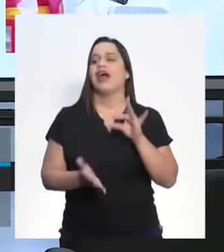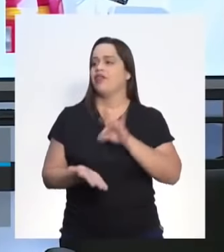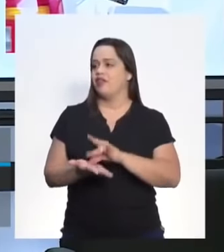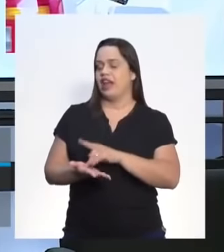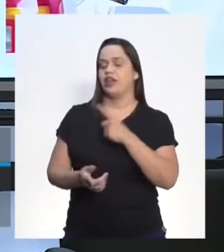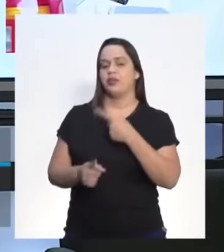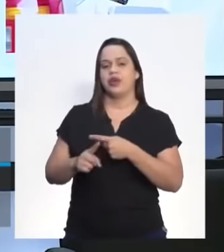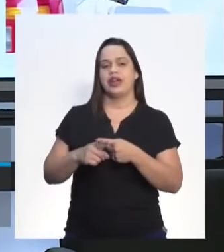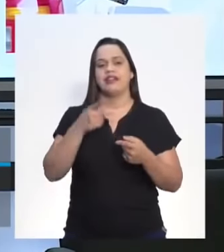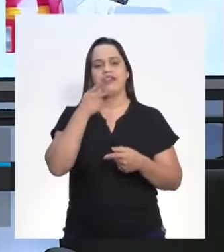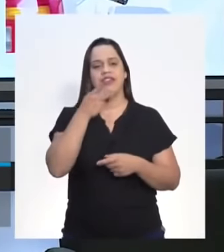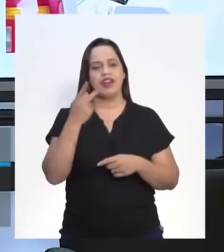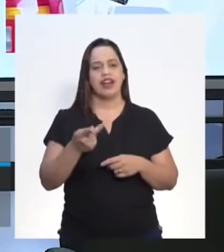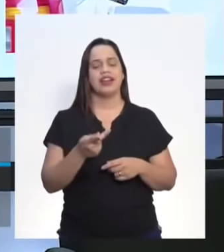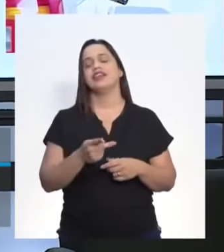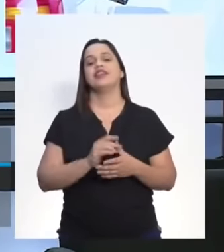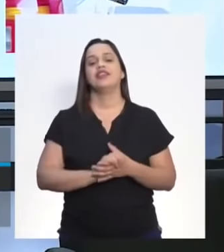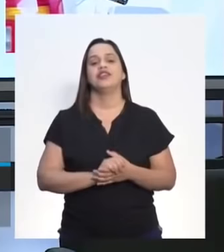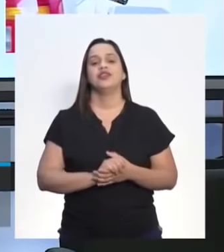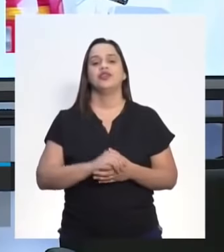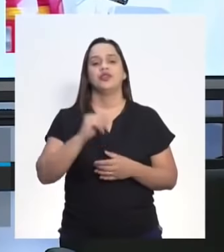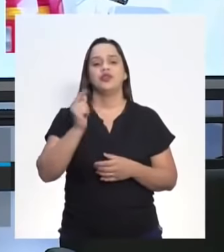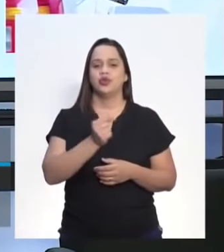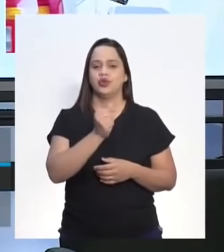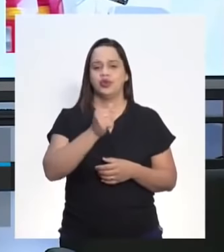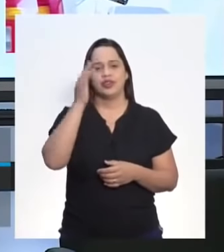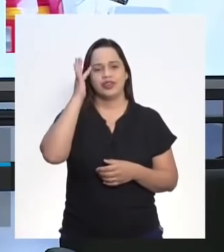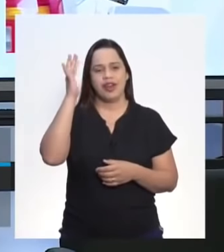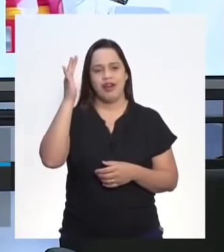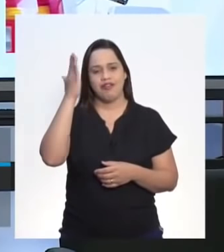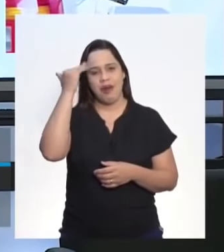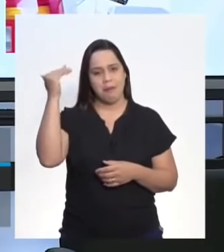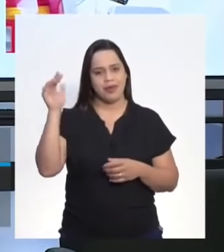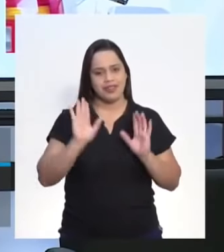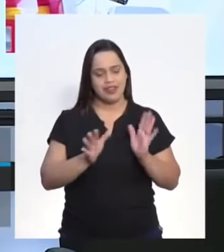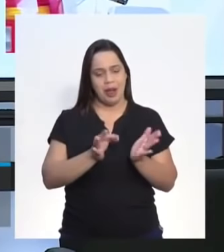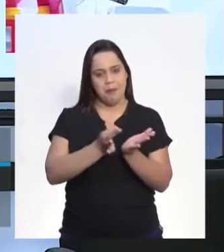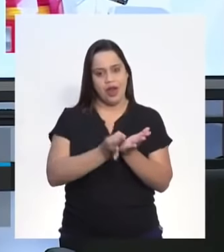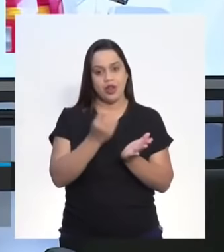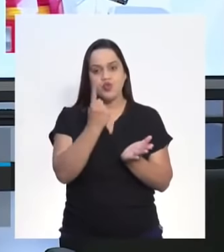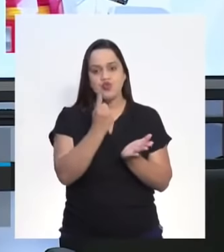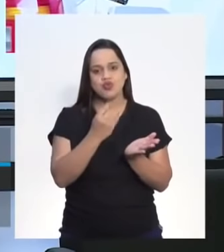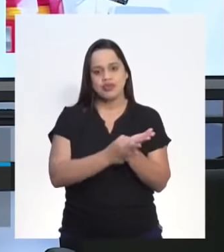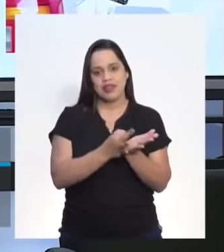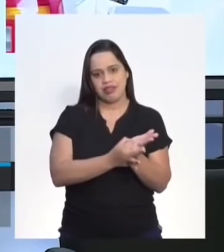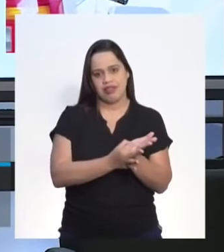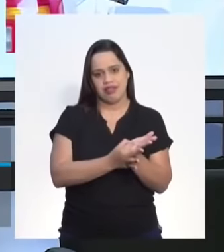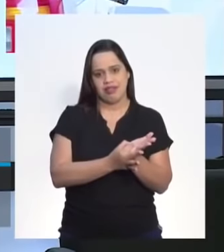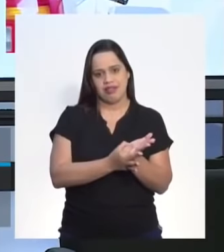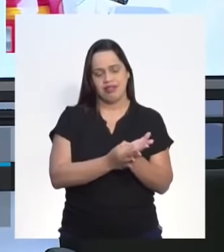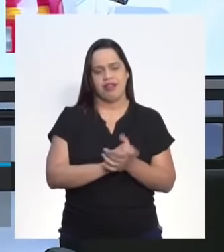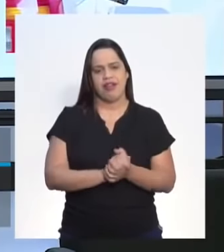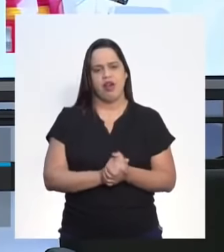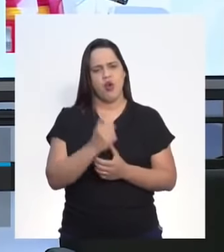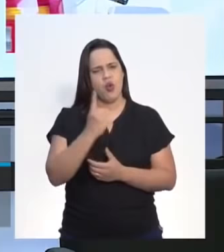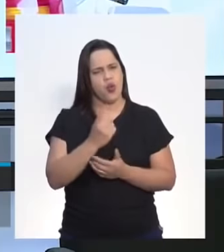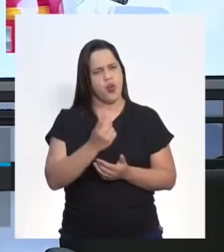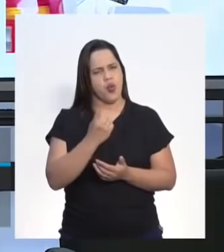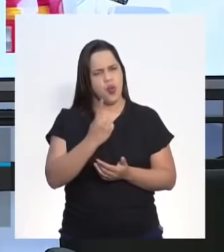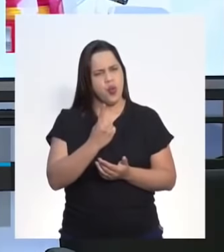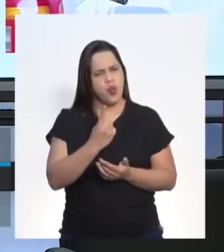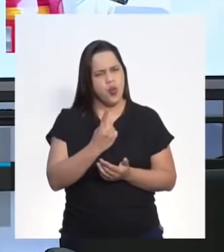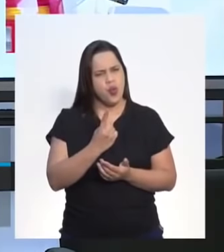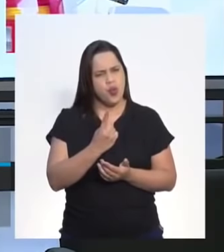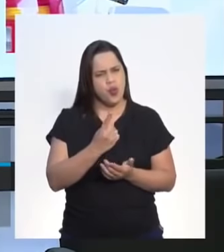comentou da famosa moedinha, né? Já não tão famosa moedinha de 1 centavo, né? E aí eu perguntei, mas será que ainda existe moeda de 1 centavo?